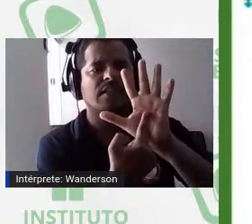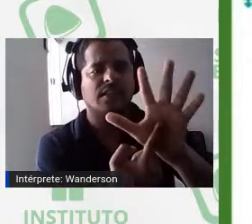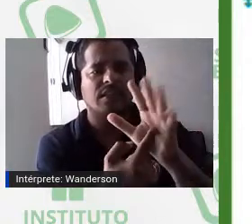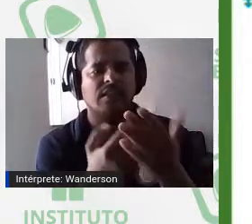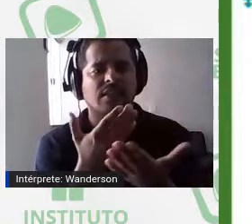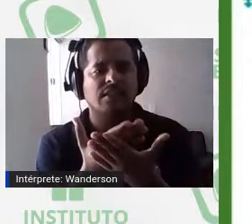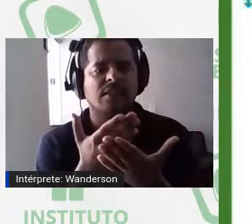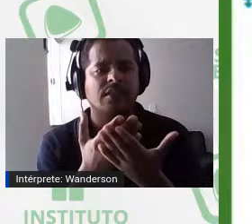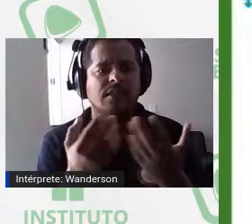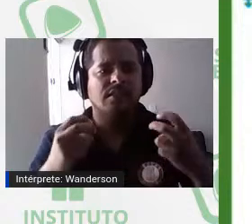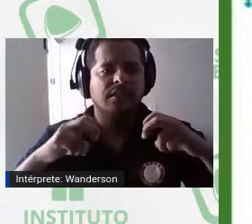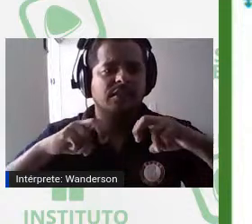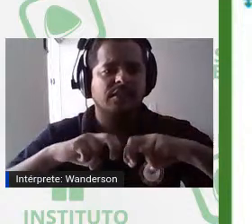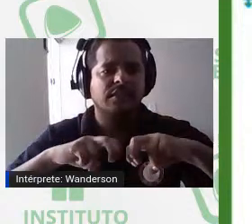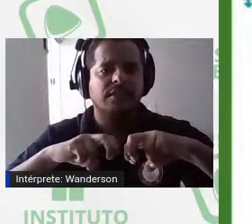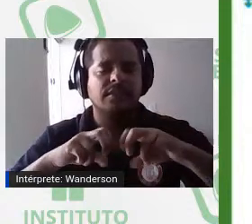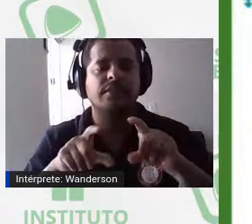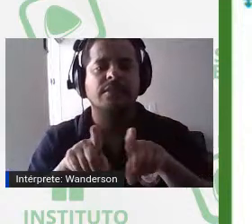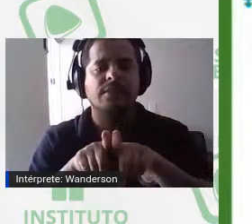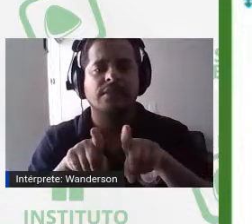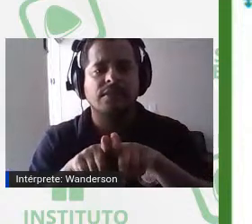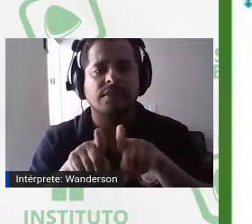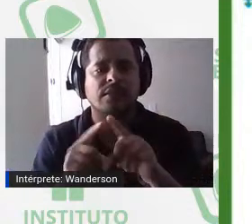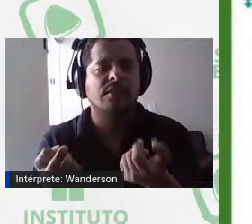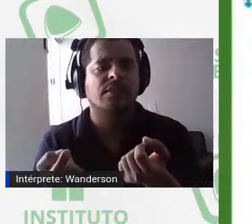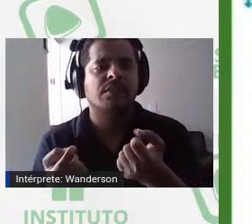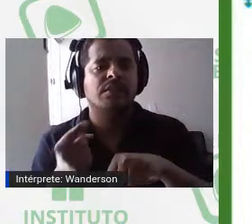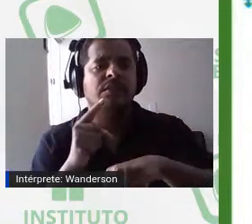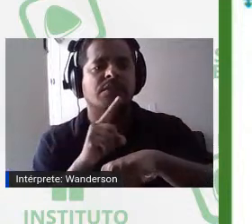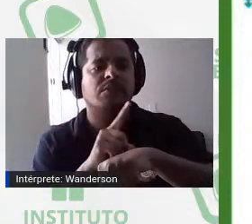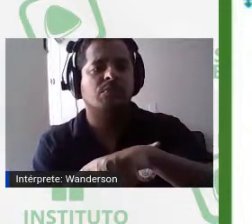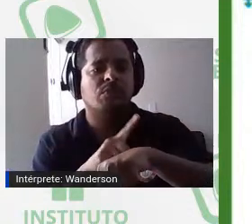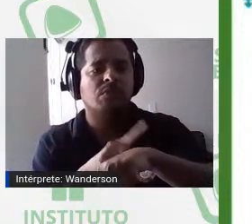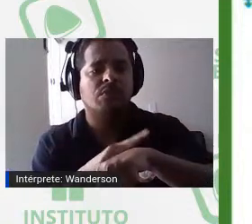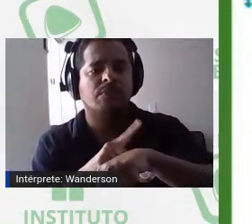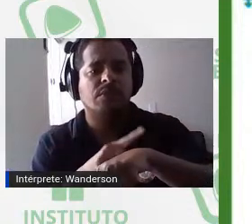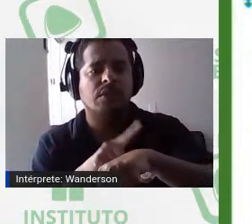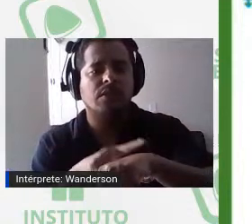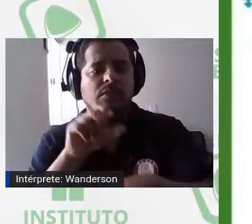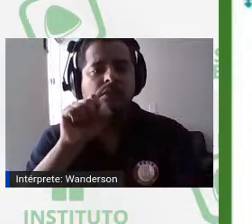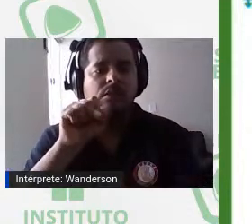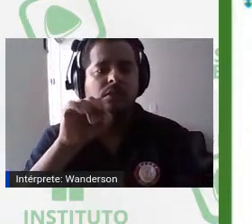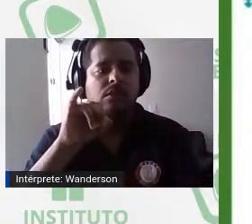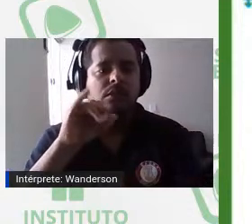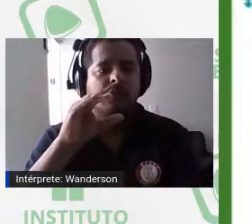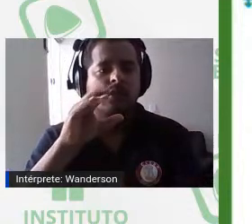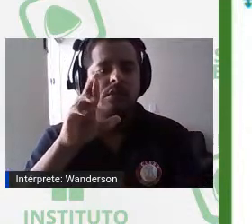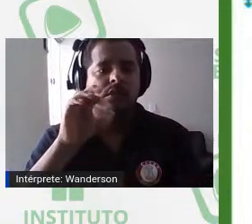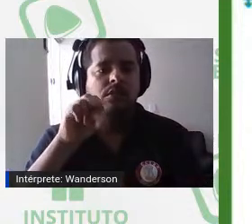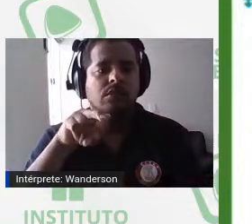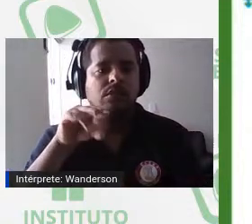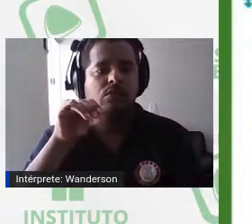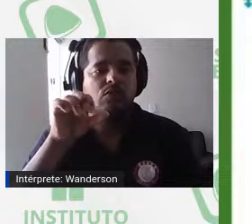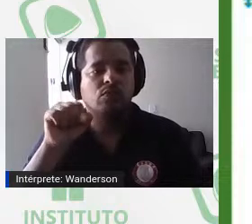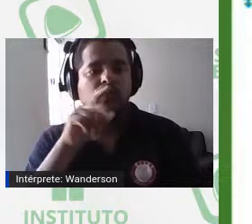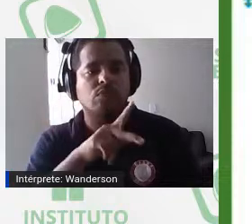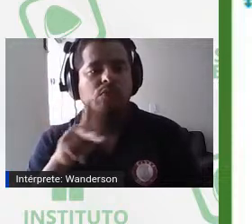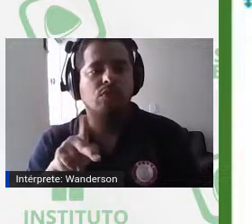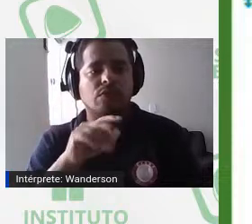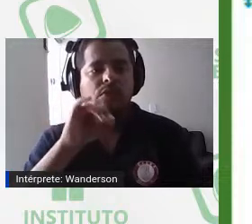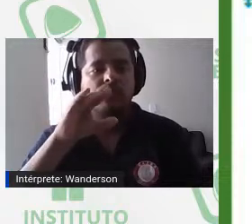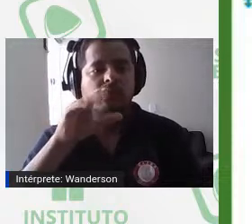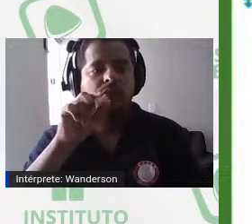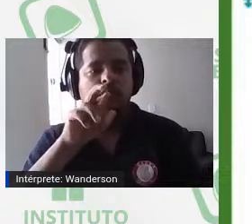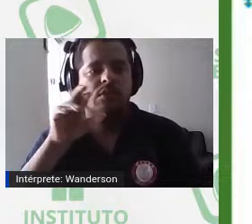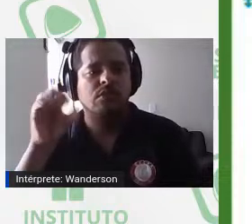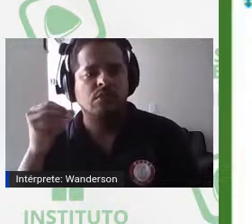da seguinte forma. Em momentos síncronos, o professor Ícaro fazia aula